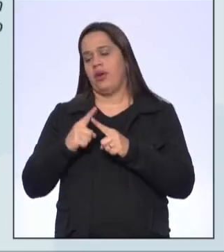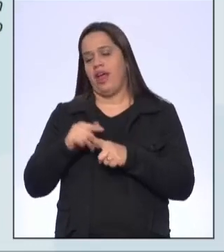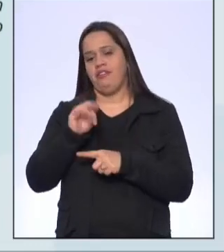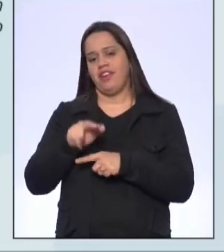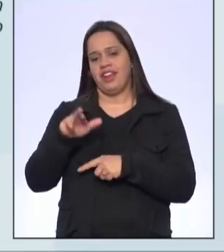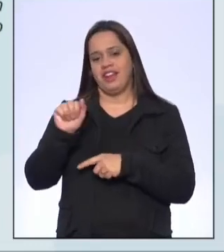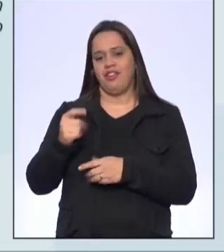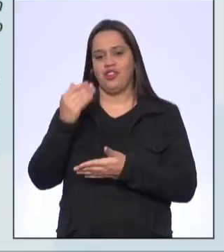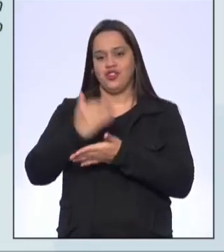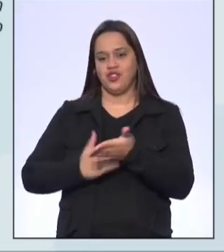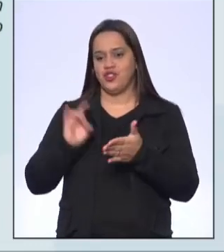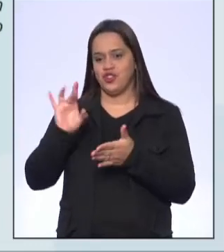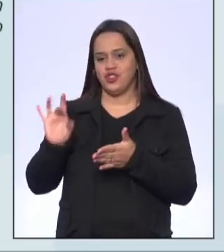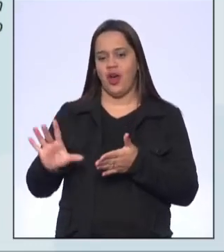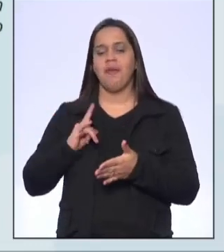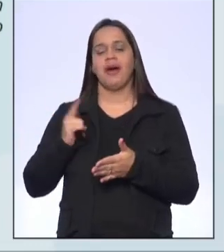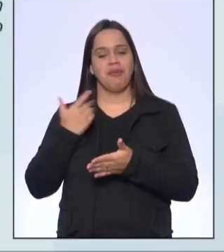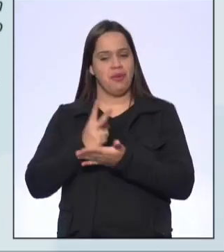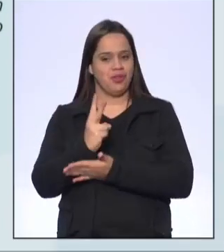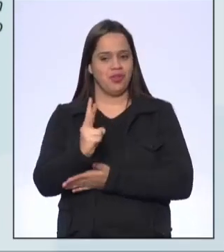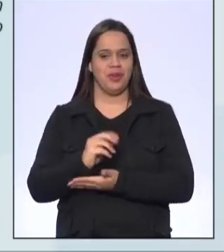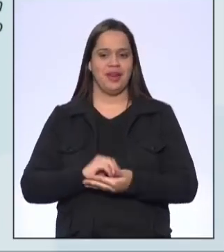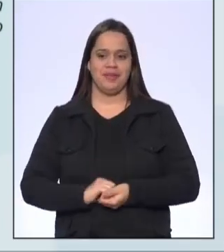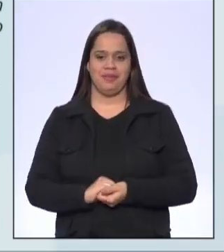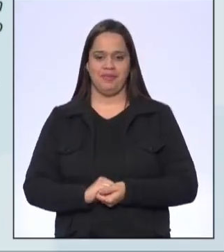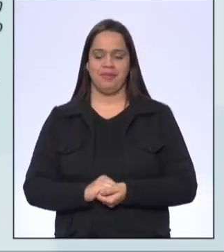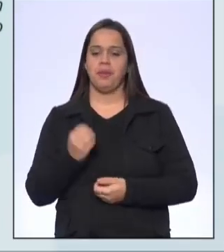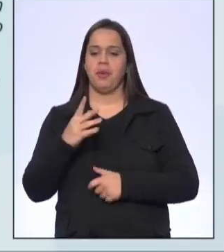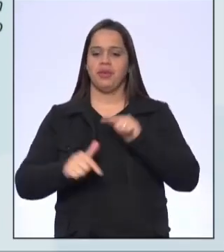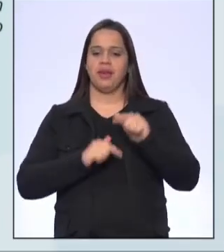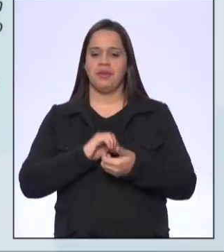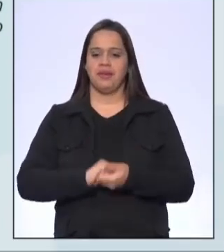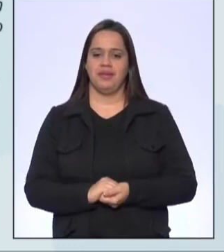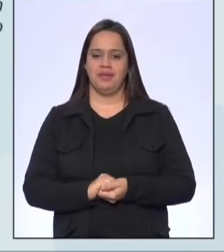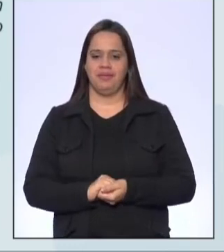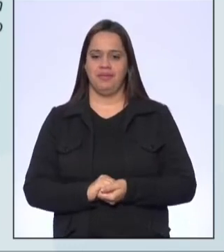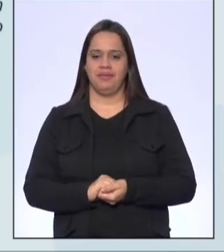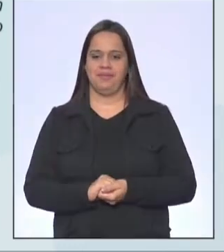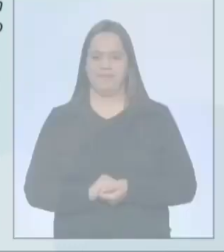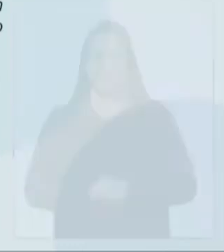nós vamos continuar, tá, Fernandas? Bom trabalho para vocês!